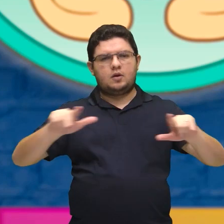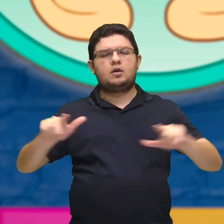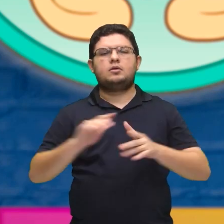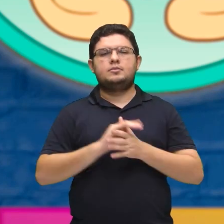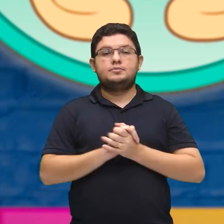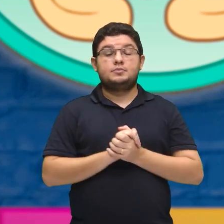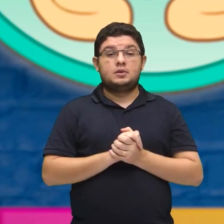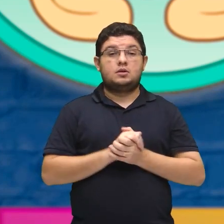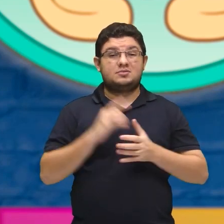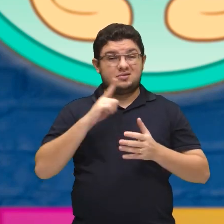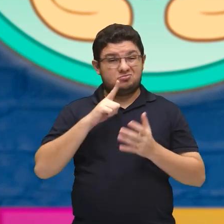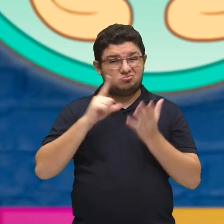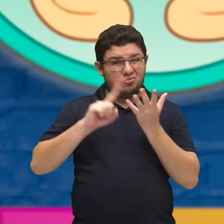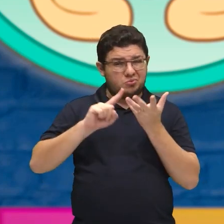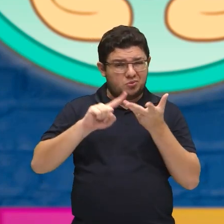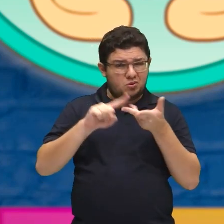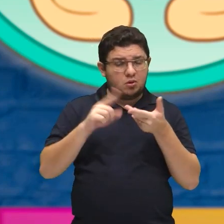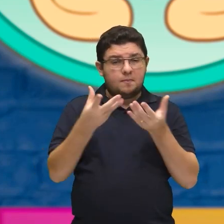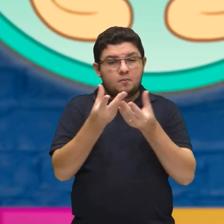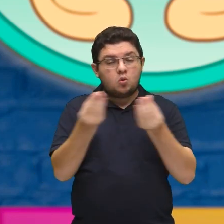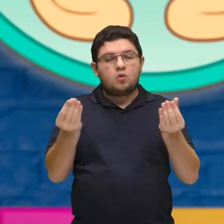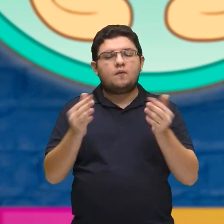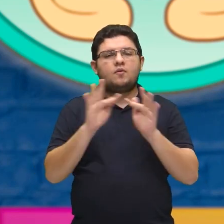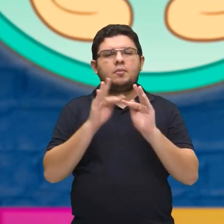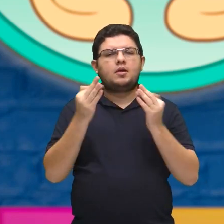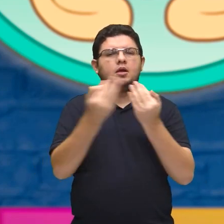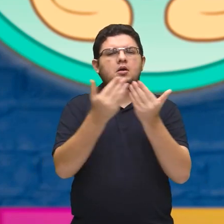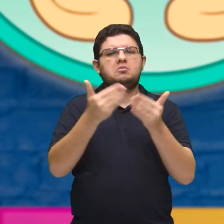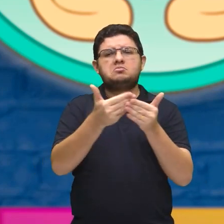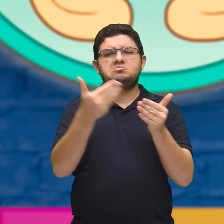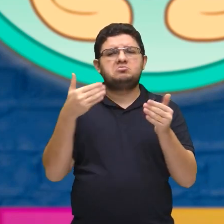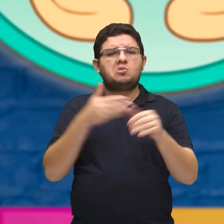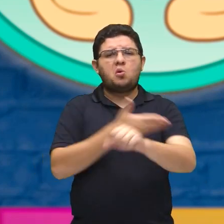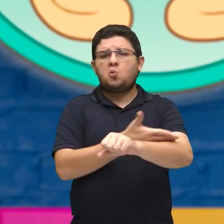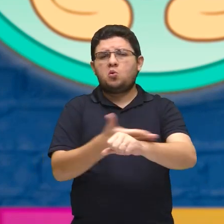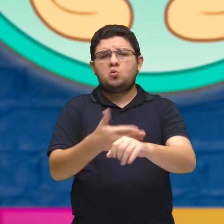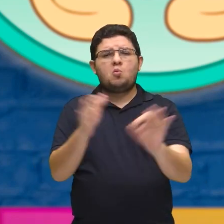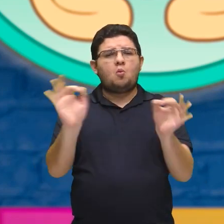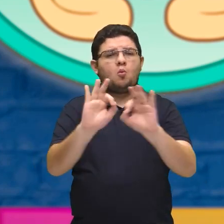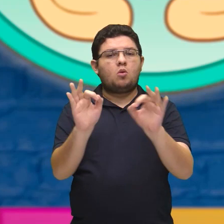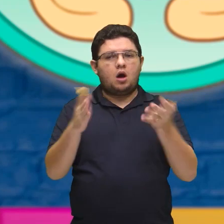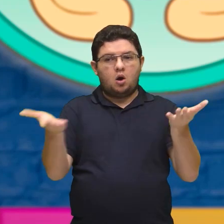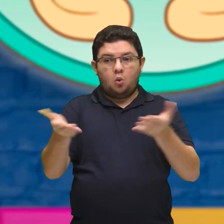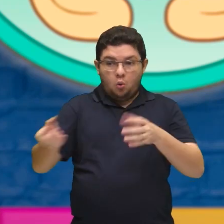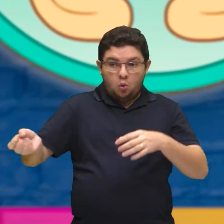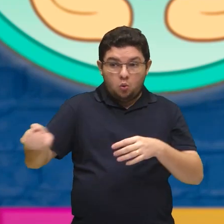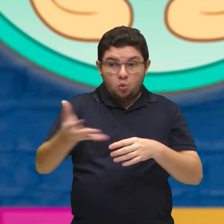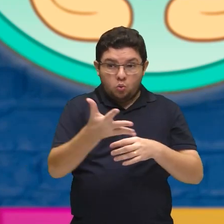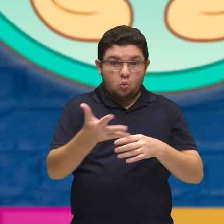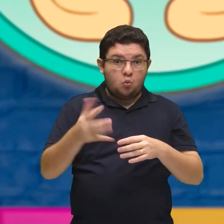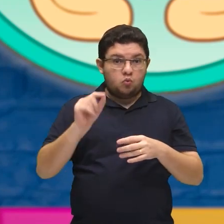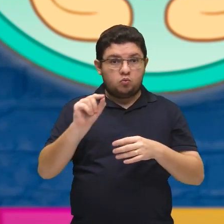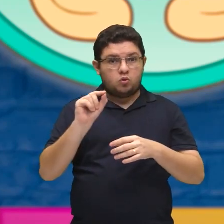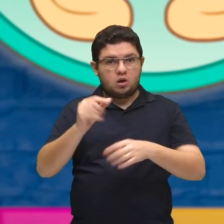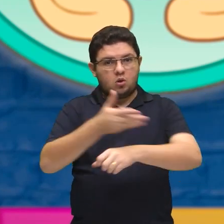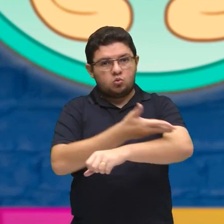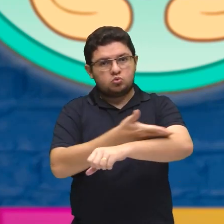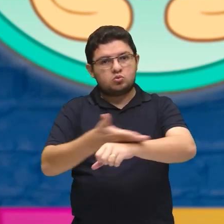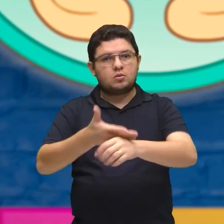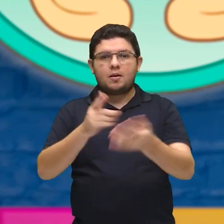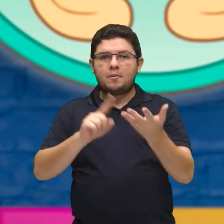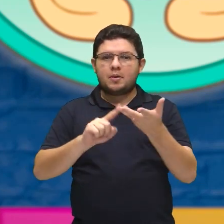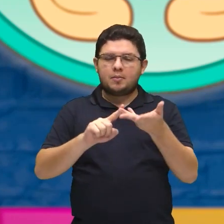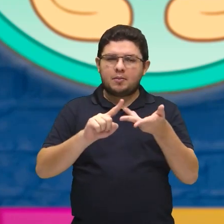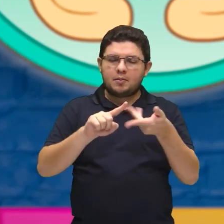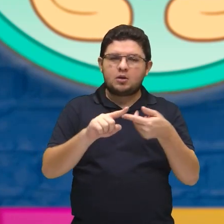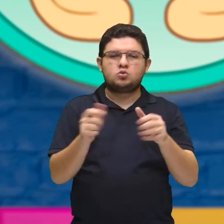em que os pais, as mães, a maioria não estava acostumado com esse mundo tecnológico e agora se junta